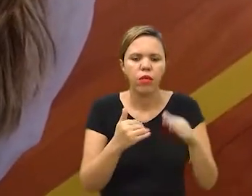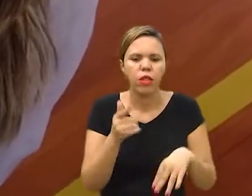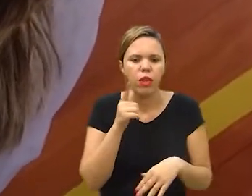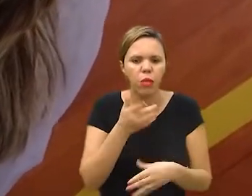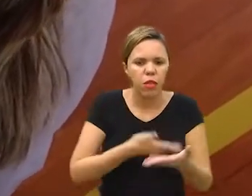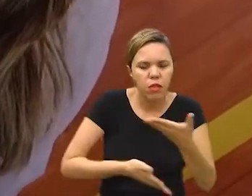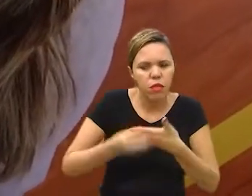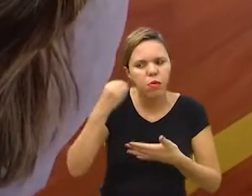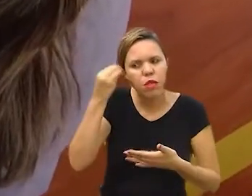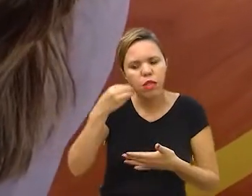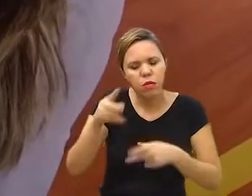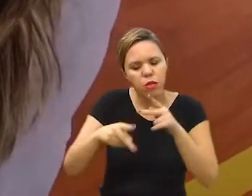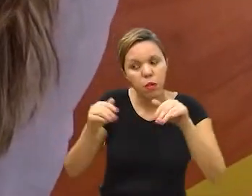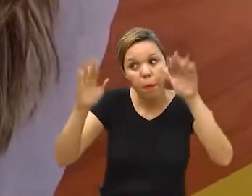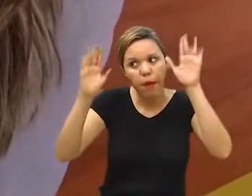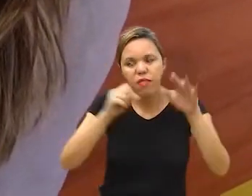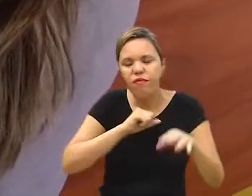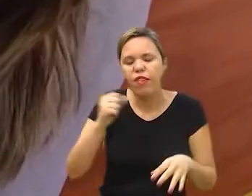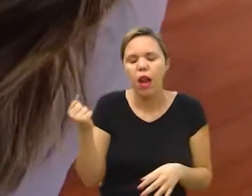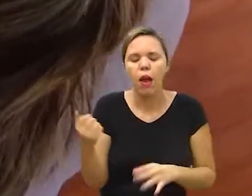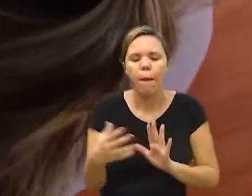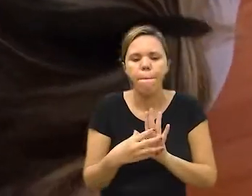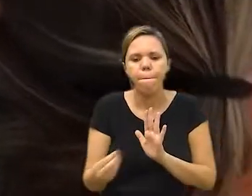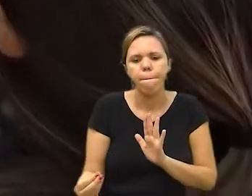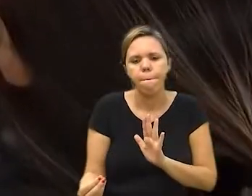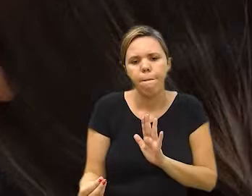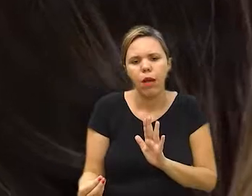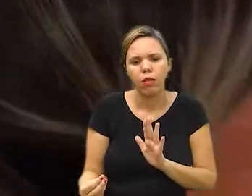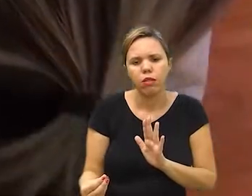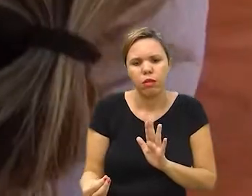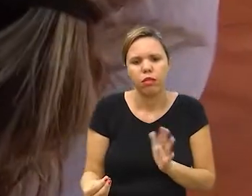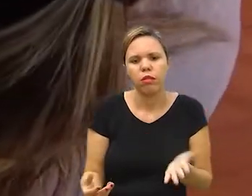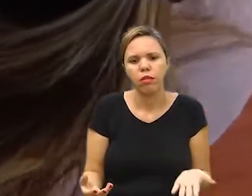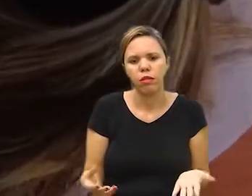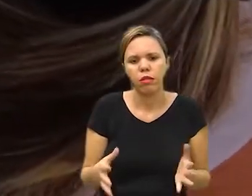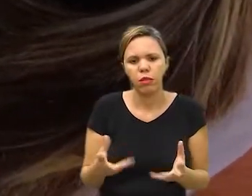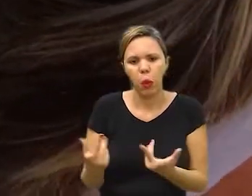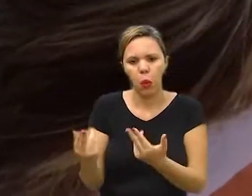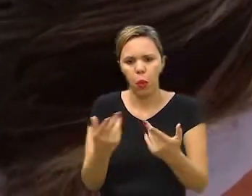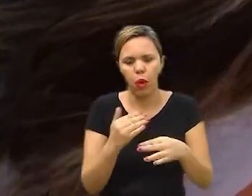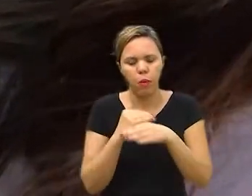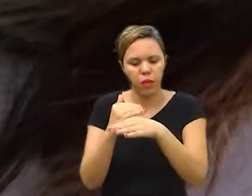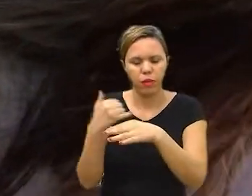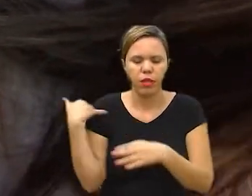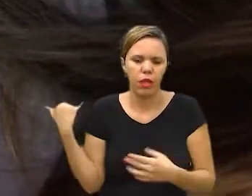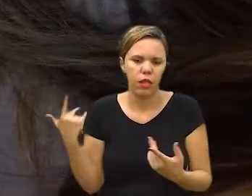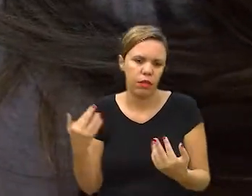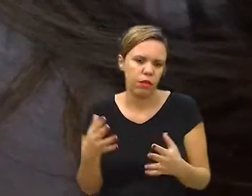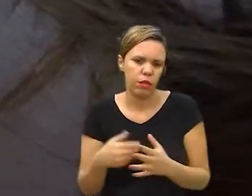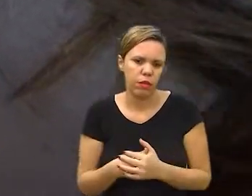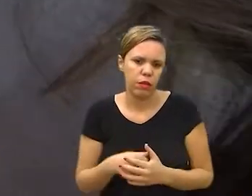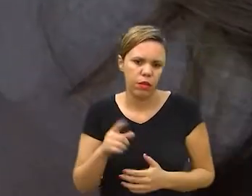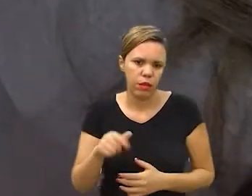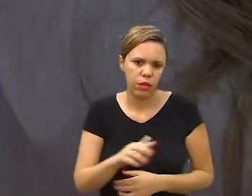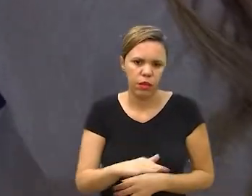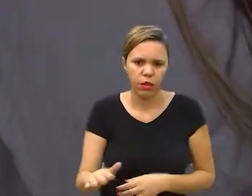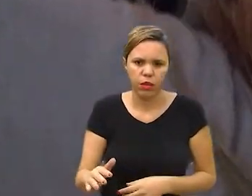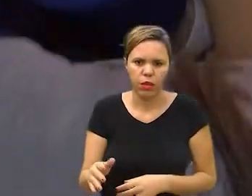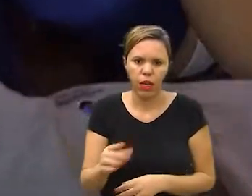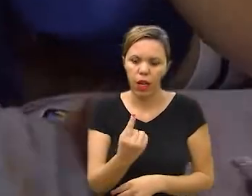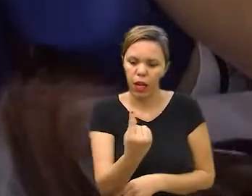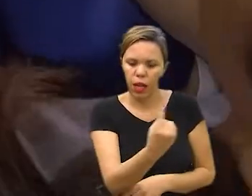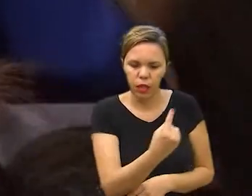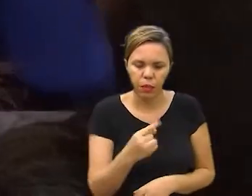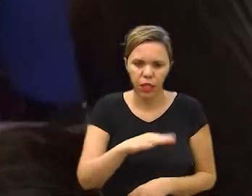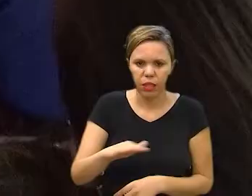está vendo os mais velhos como modelo. Então ela vai além do que ela iria se estivessem todos na mesma faixa etária que ela. E é um reconhecimento de criança para criança,